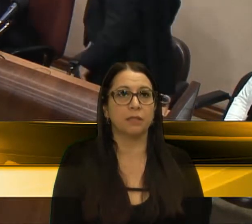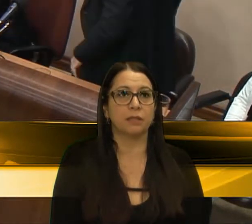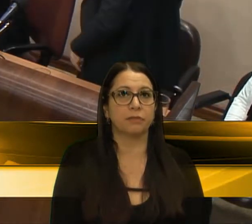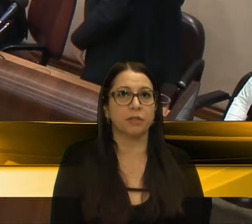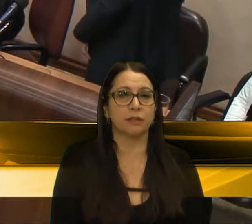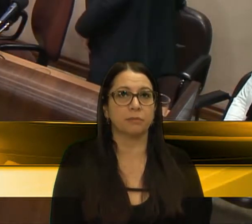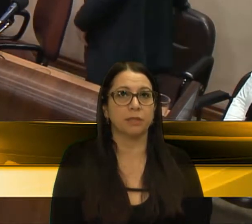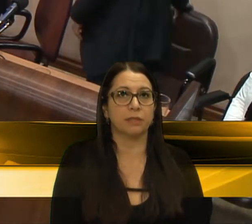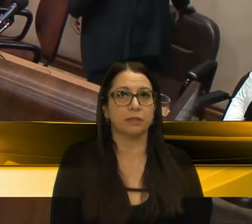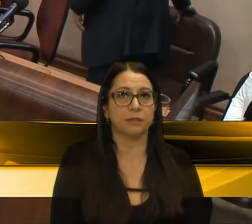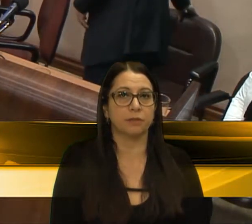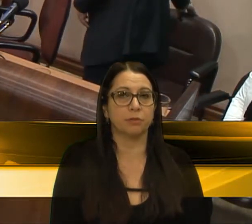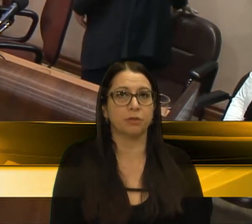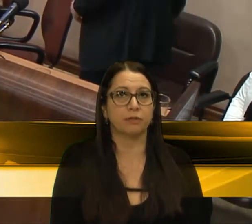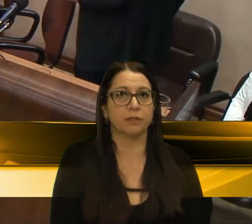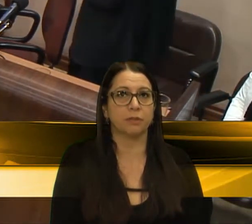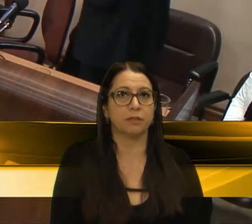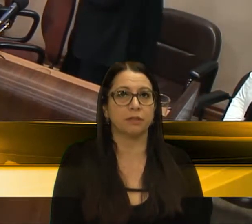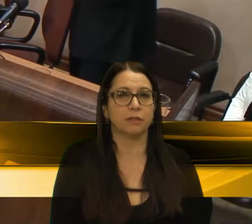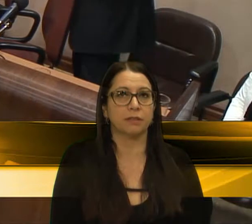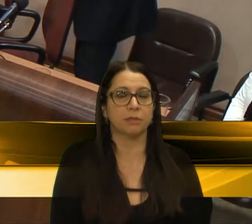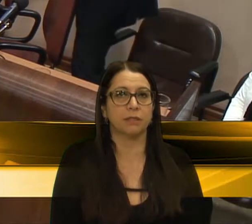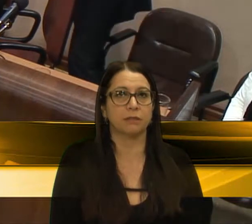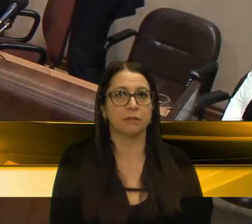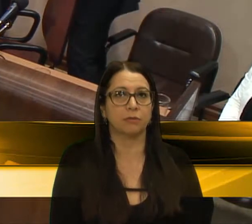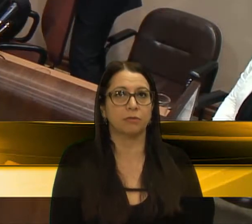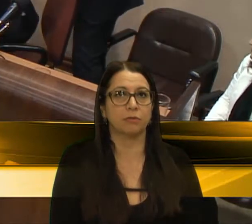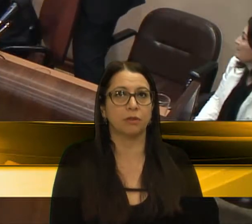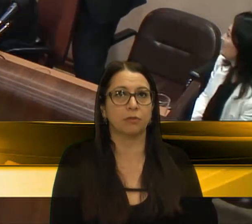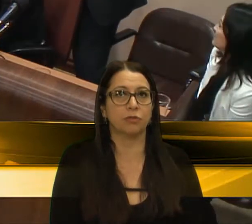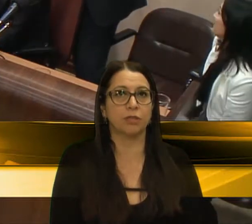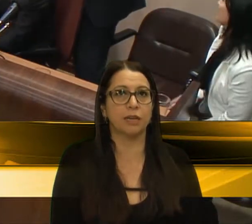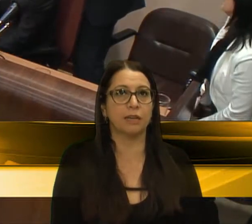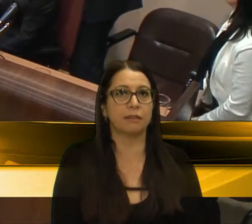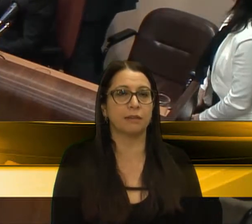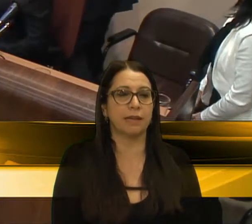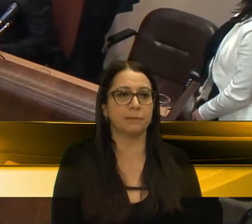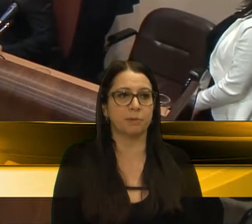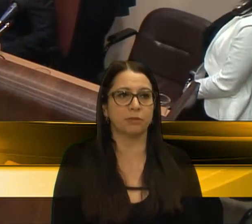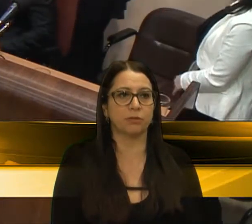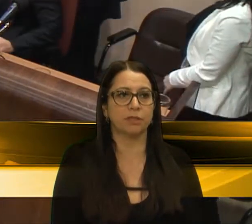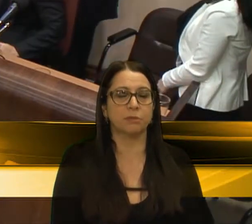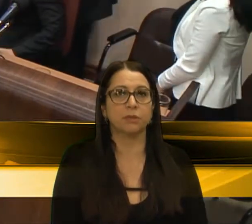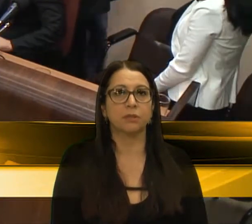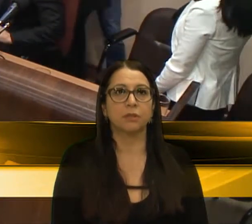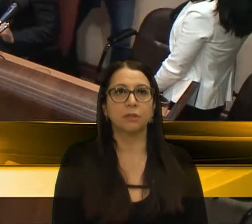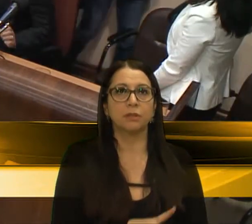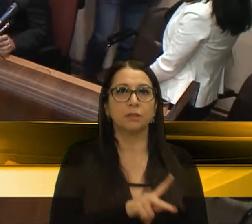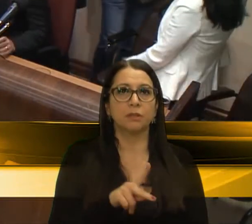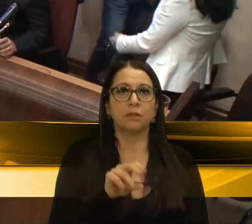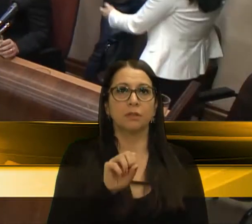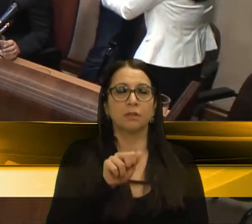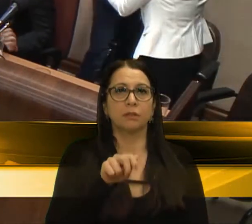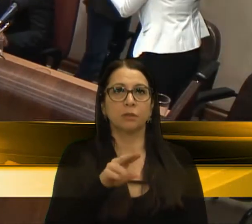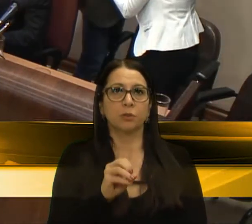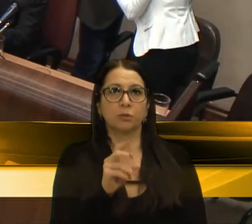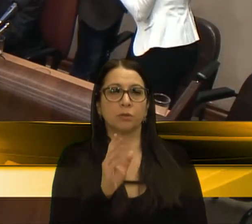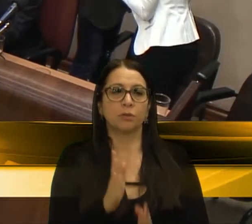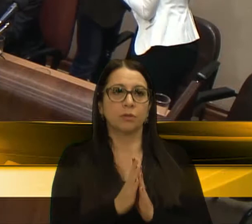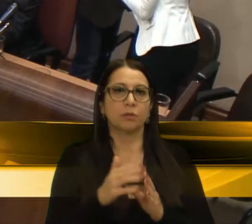Professor Sandro. Gentileza.